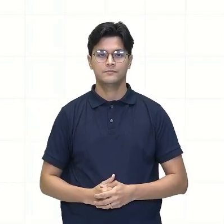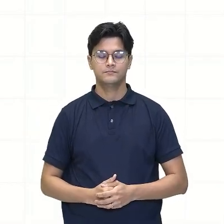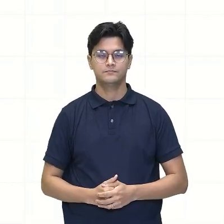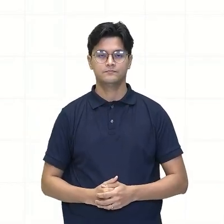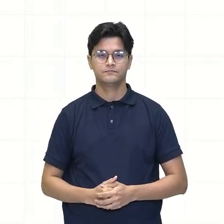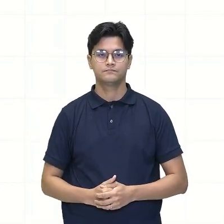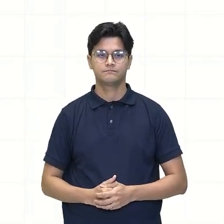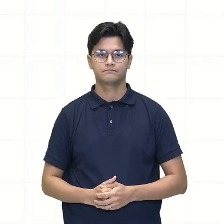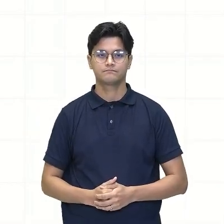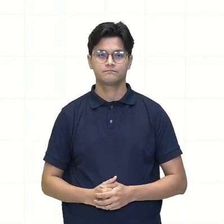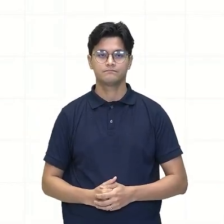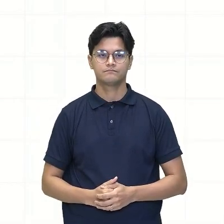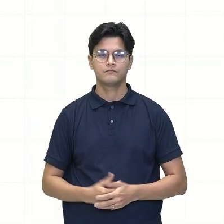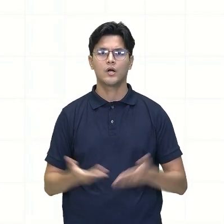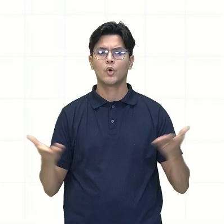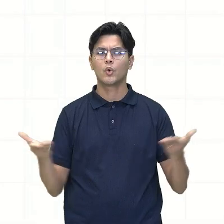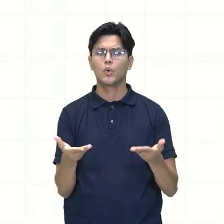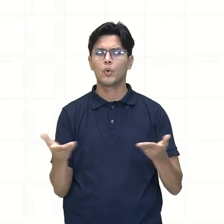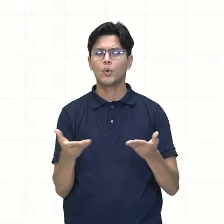Agora, a gente vai fazer o quê?